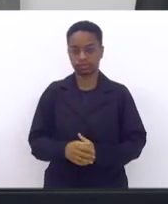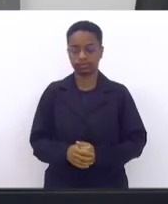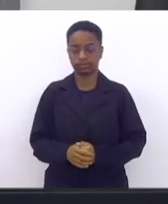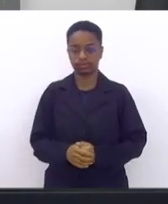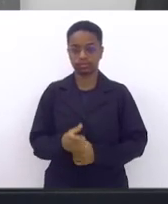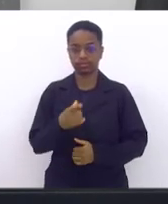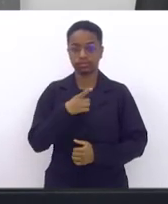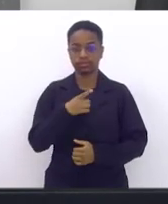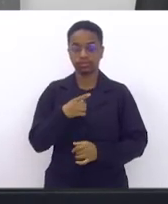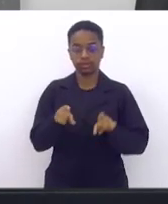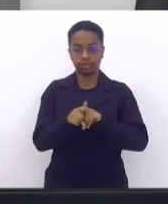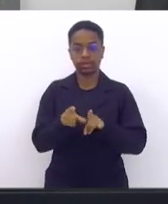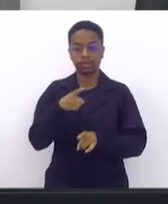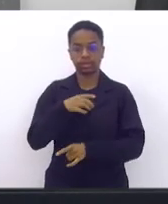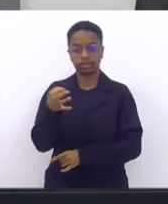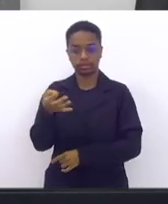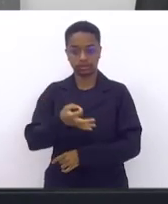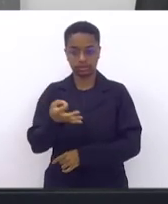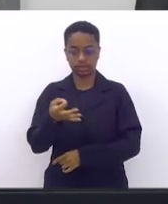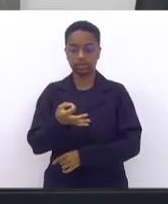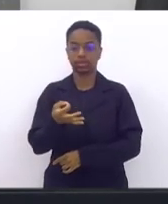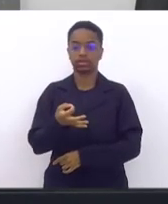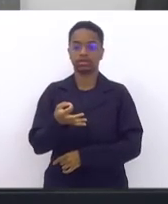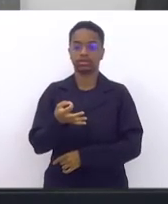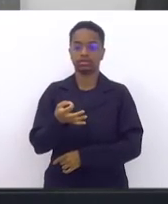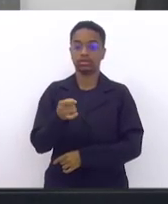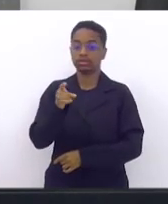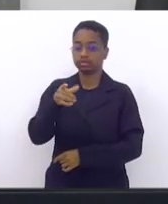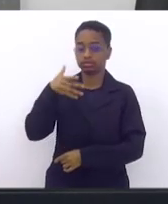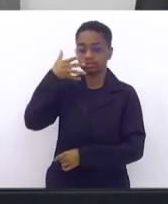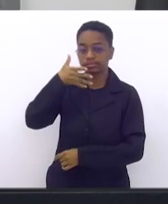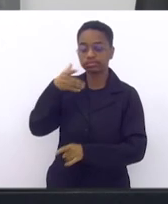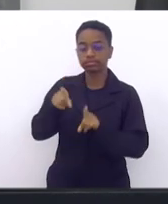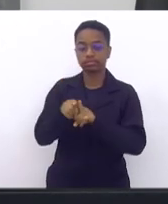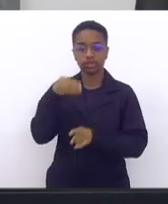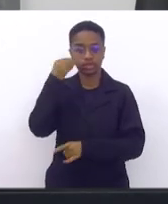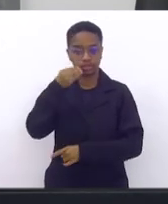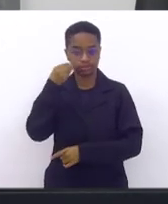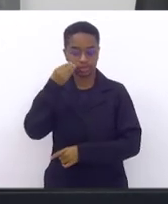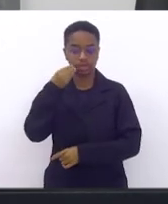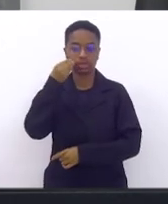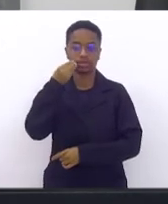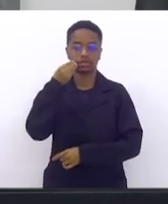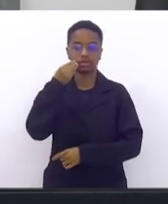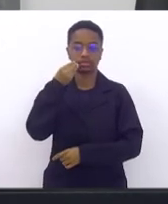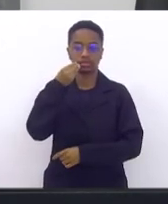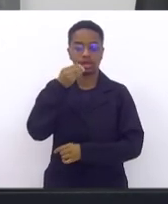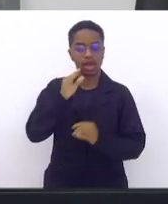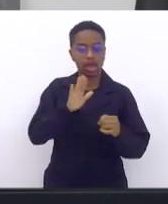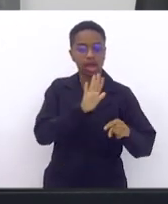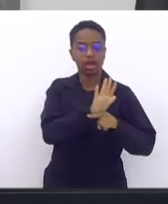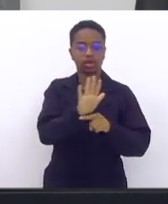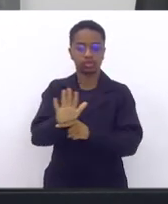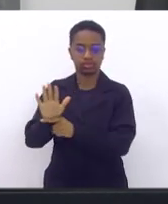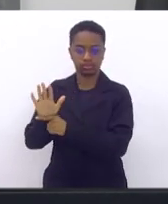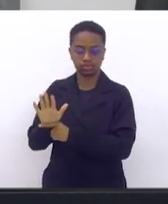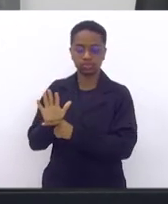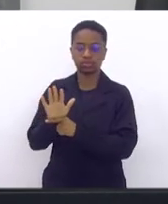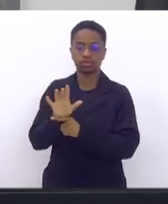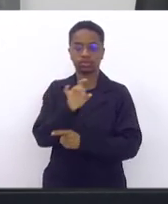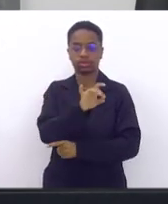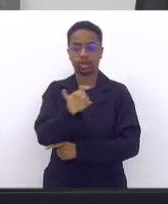Tenho certeza, senhora Denise, que a sua fala e a sua experiência vai agregar muito para que